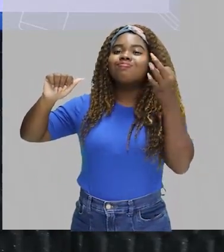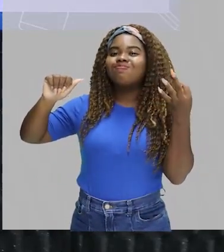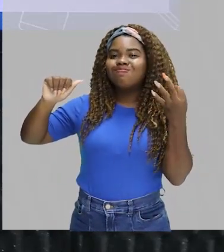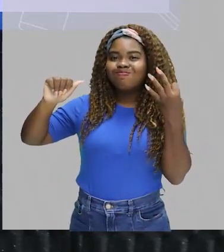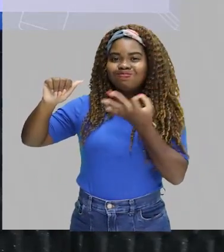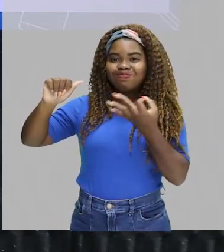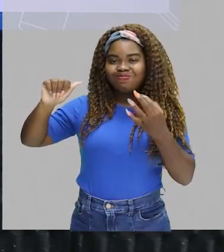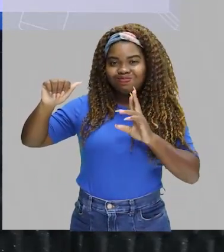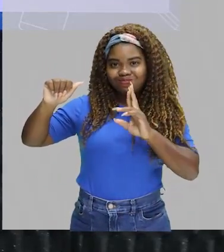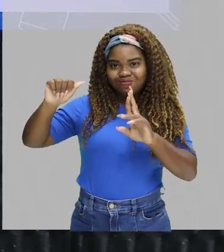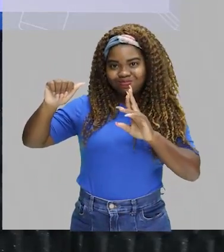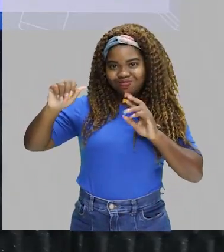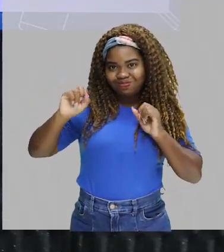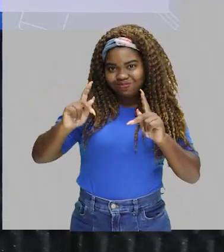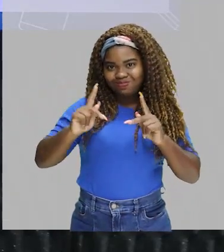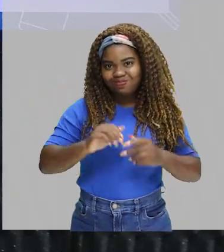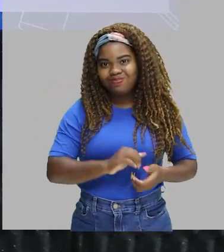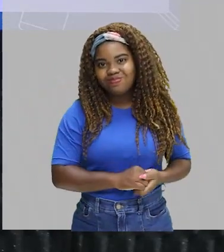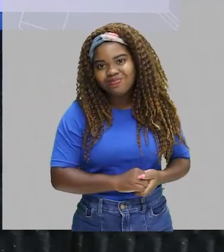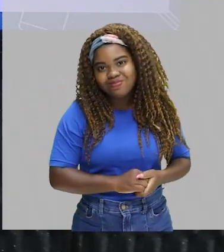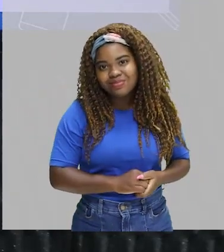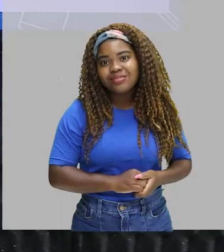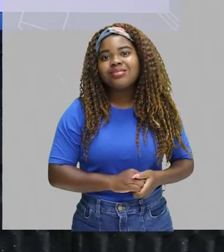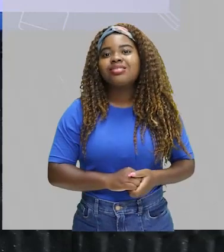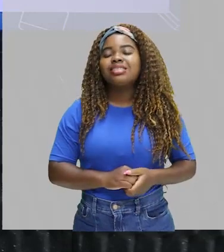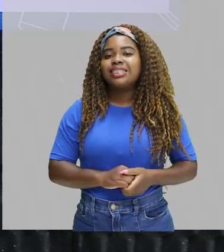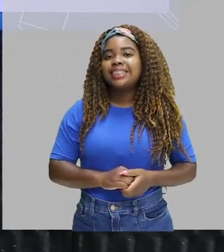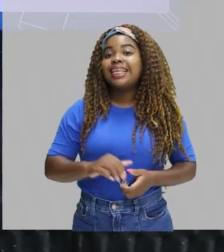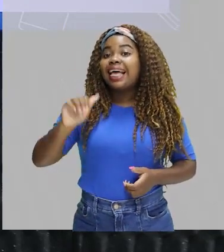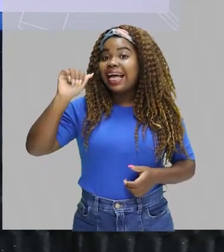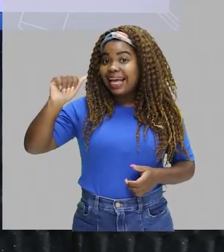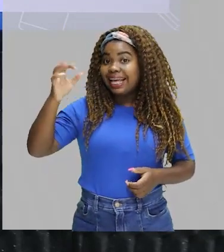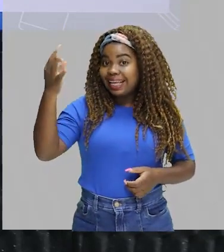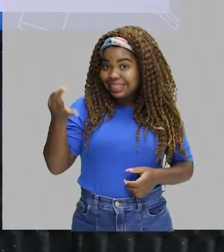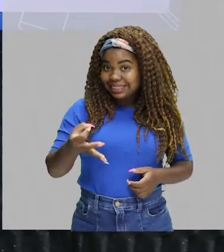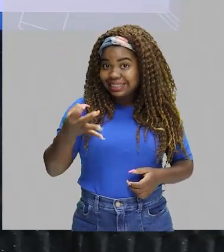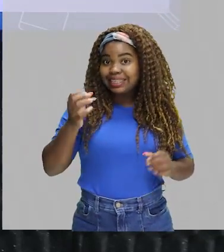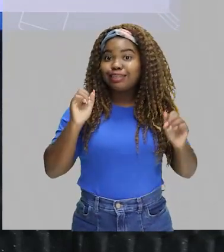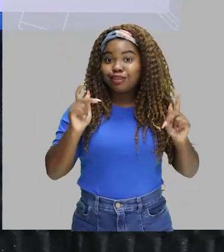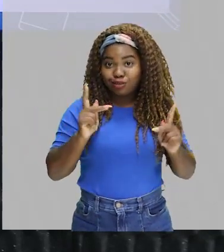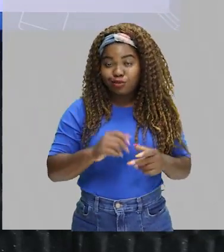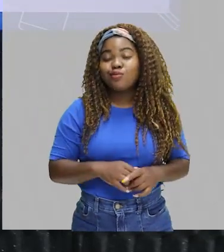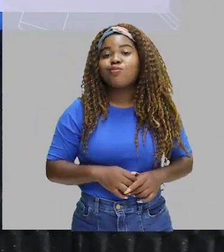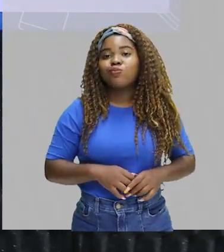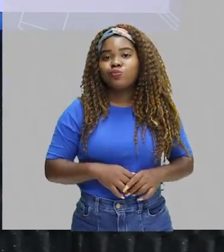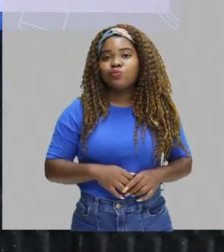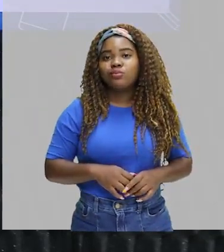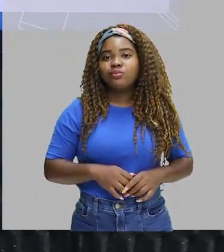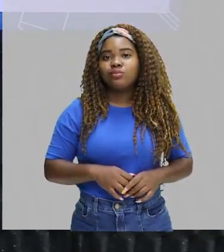para a nossa questão, correto? Então, mais uma vez, marque letra A letra A será a nossa